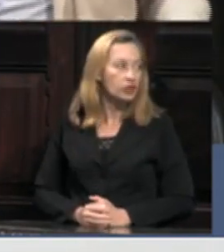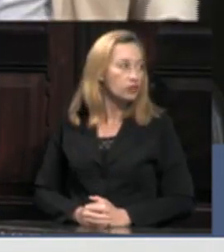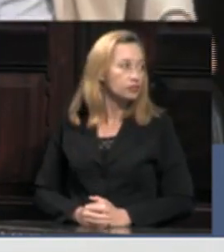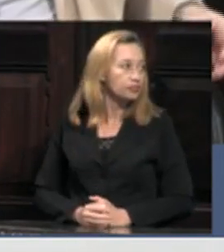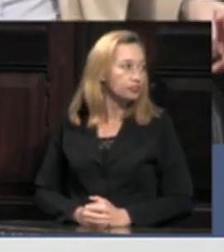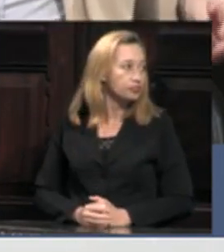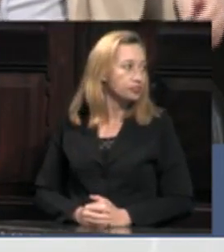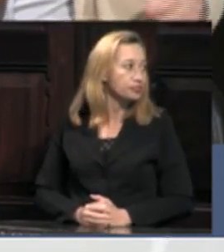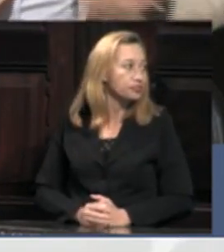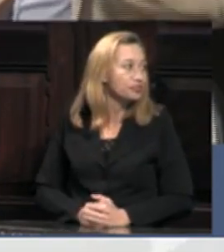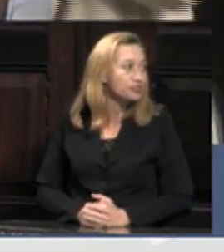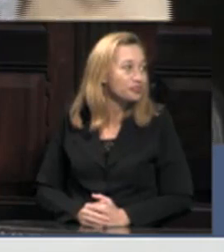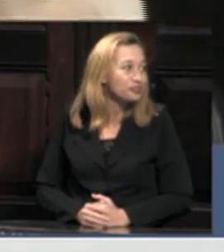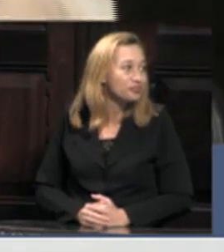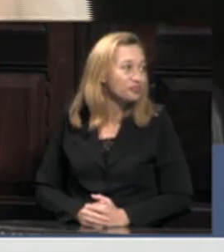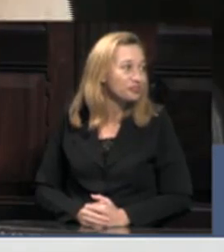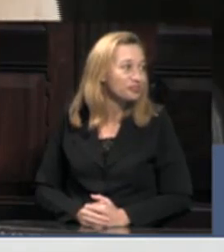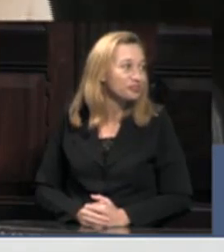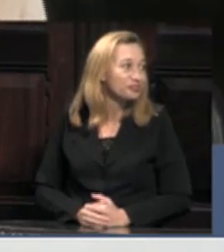Está aqui, deputado.